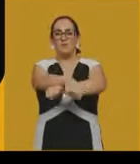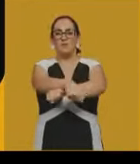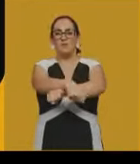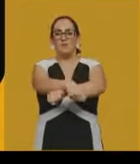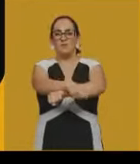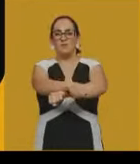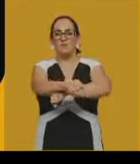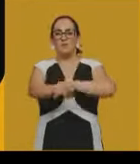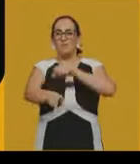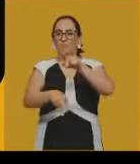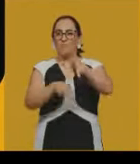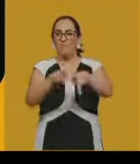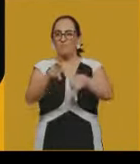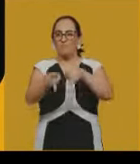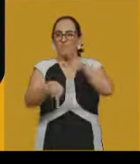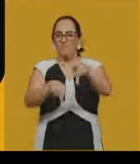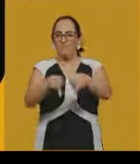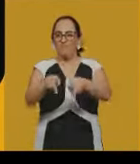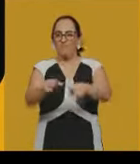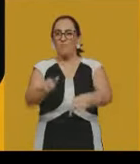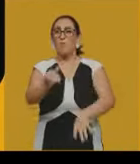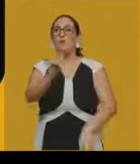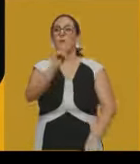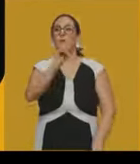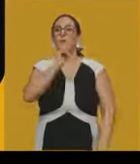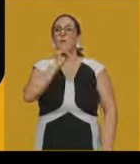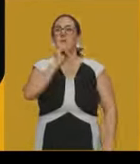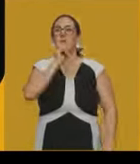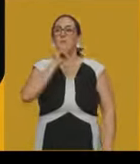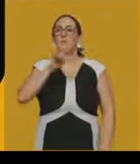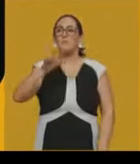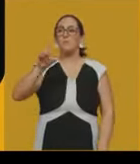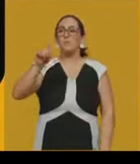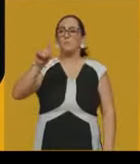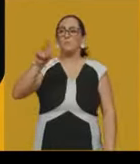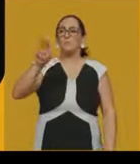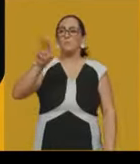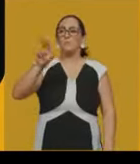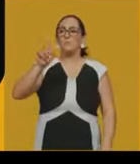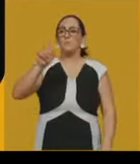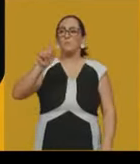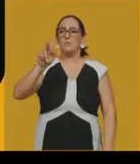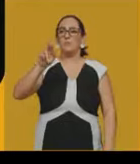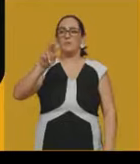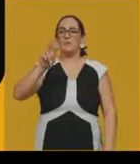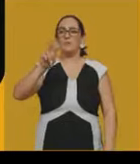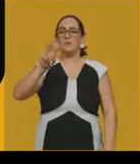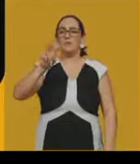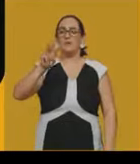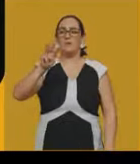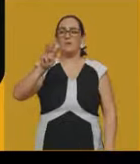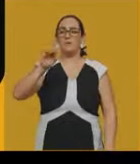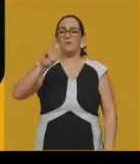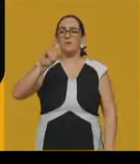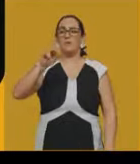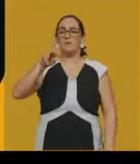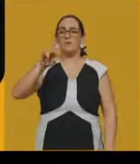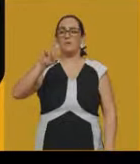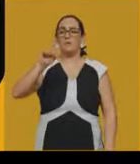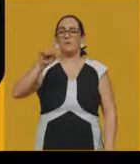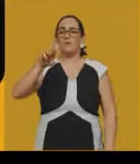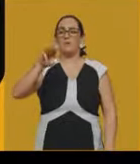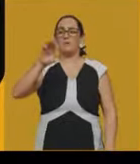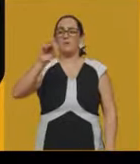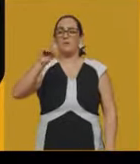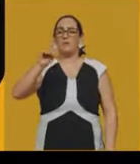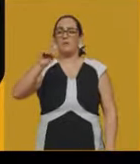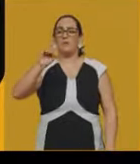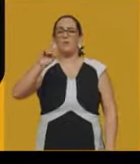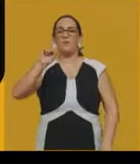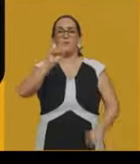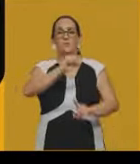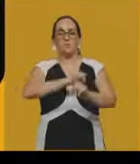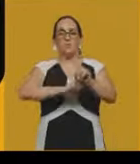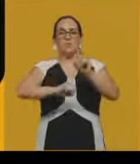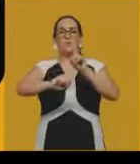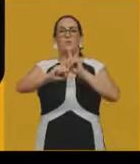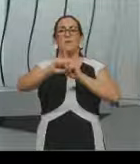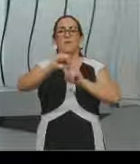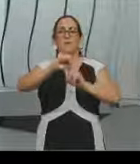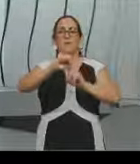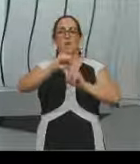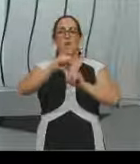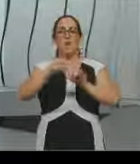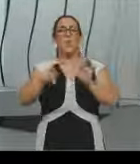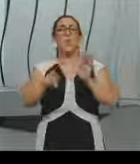pessoas. Um exemplo disso é o darwinismo social. Num contexto imperialista, ele é utilizado como